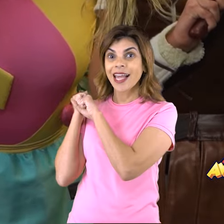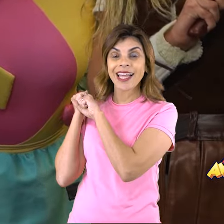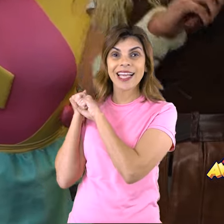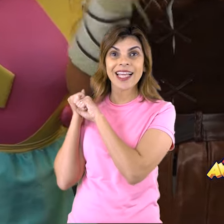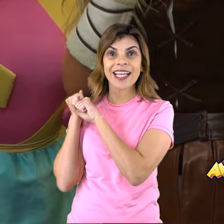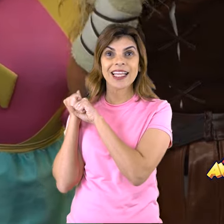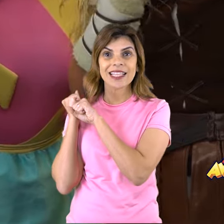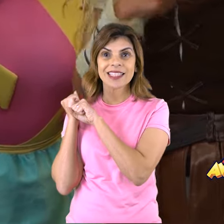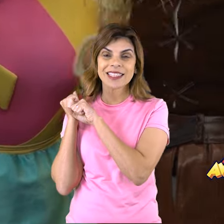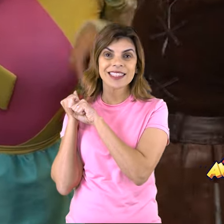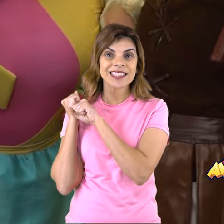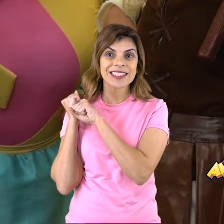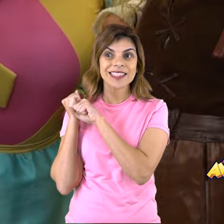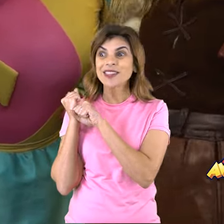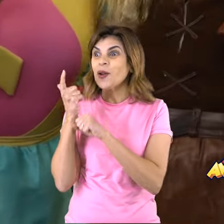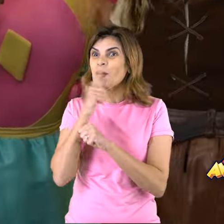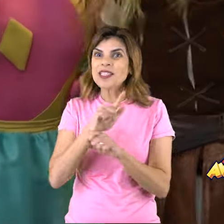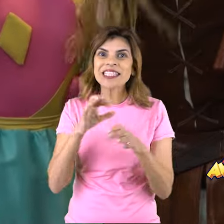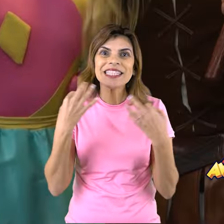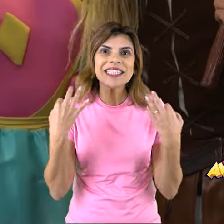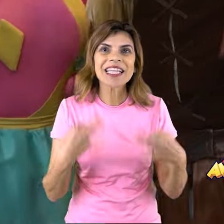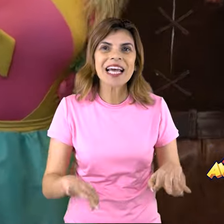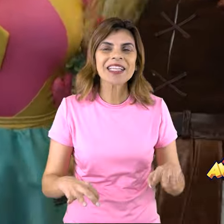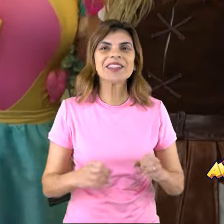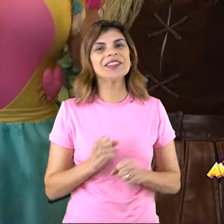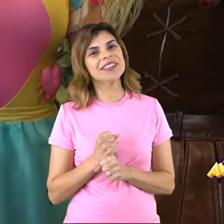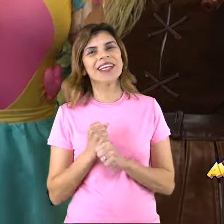e O plano deu certo!